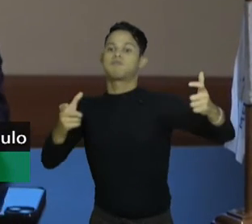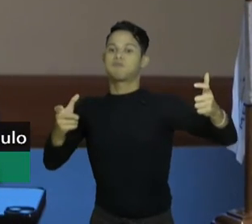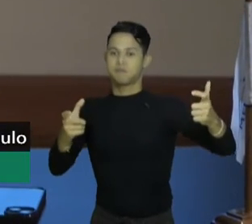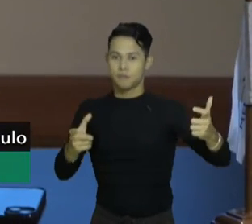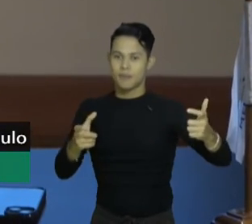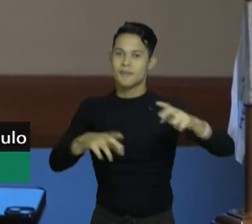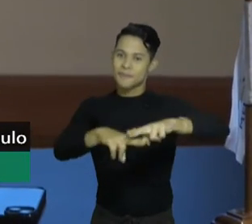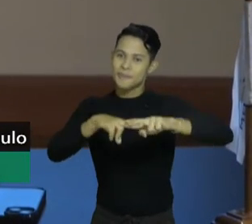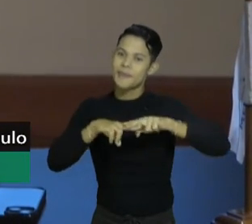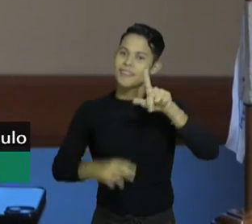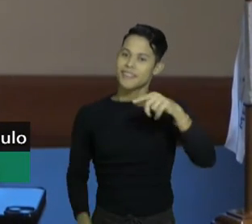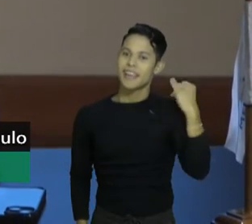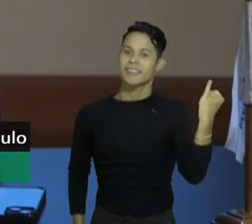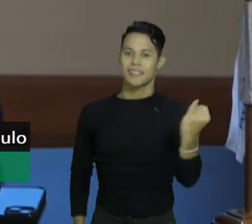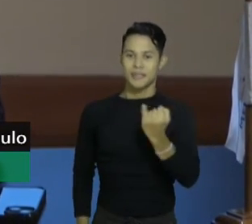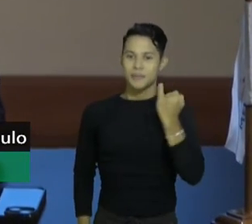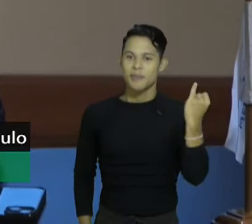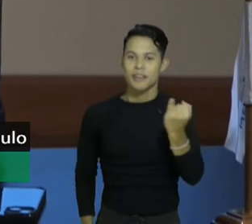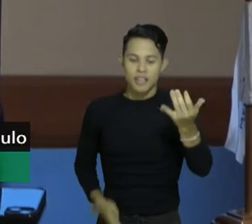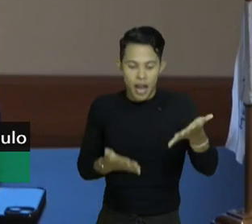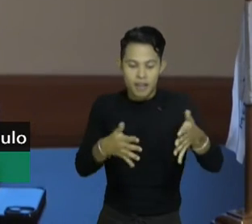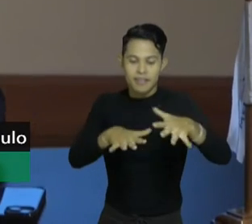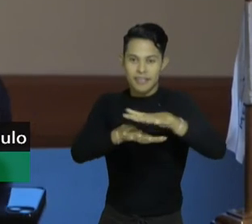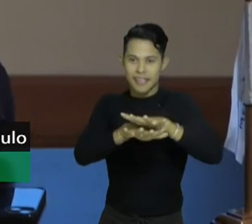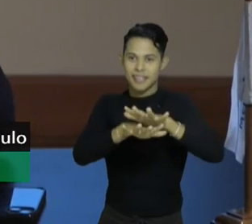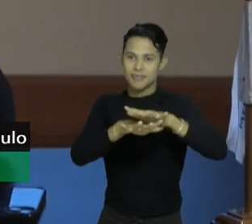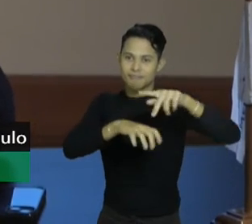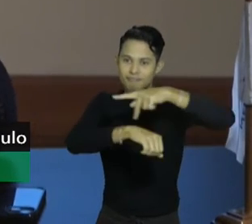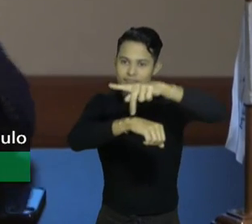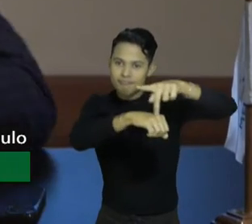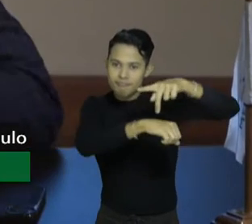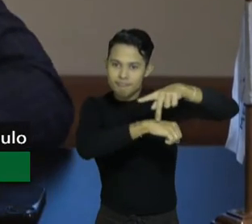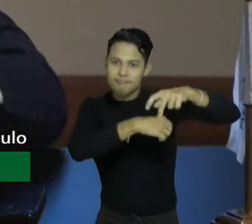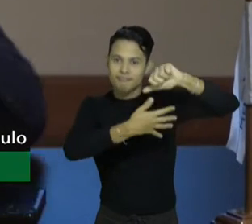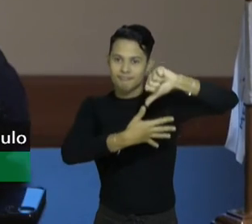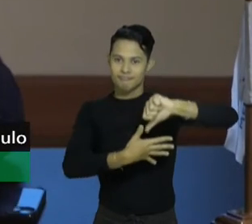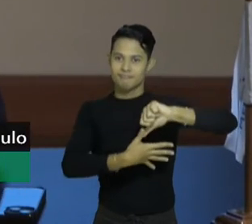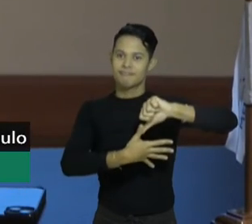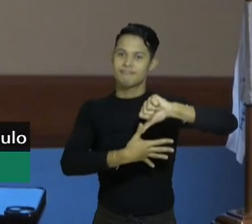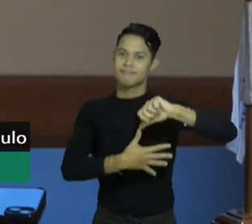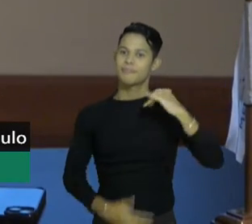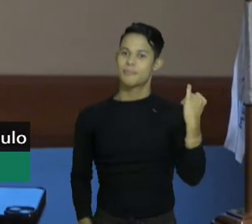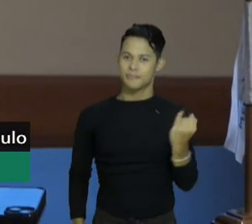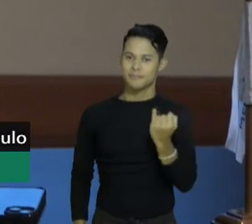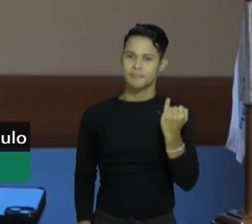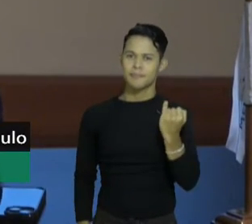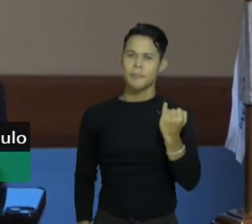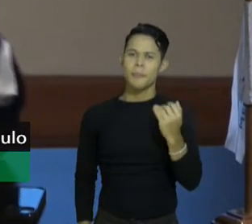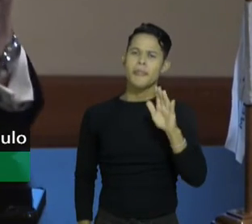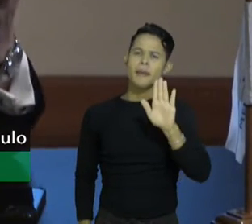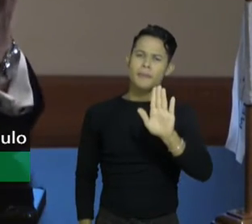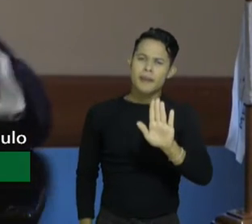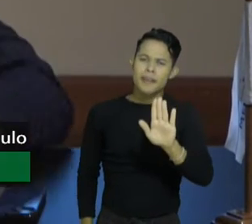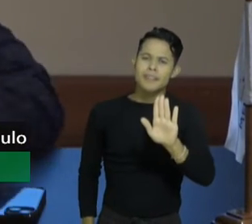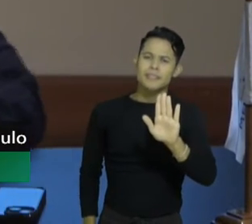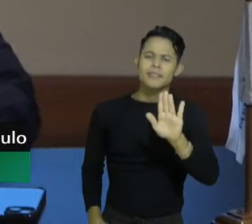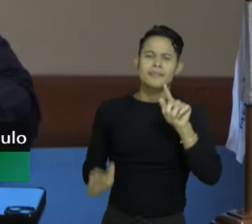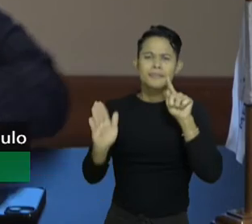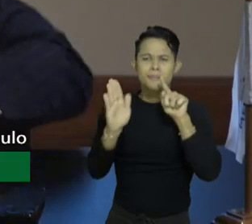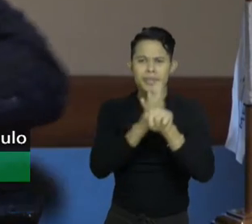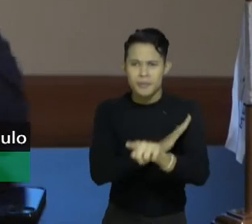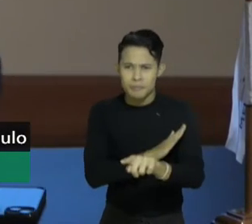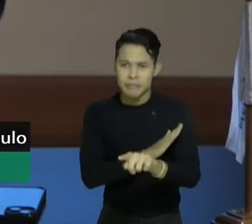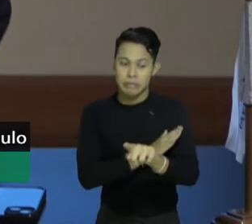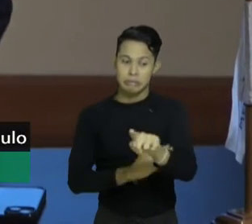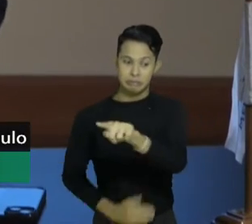importante a a integração sul-americana e ela ela é importante agora a pergunta eh Essa nem é uma pergunta difícil